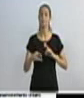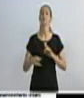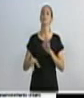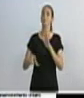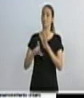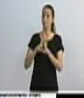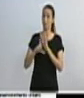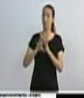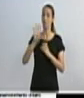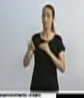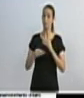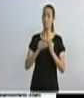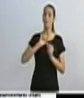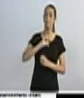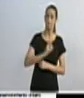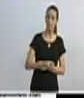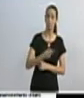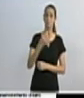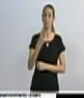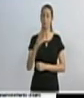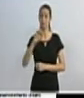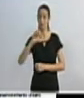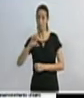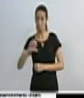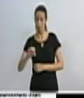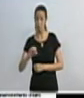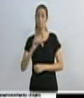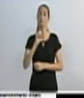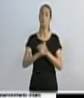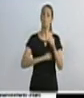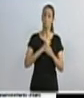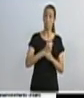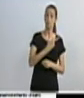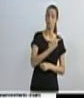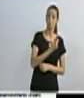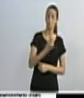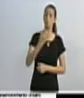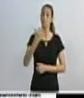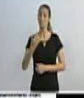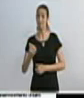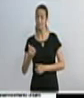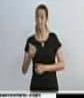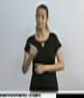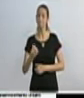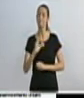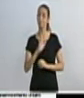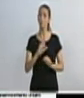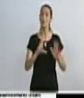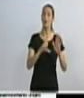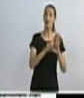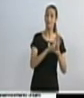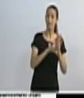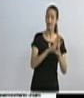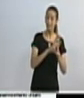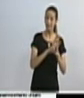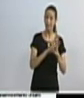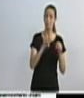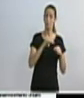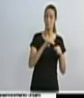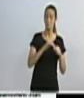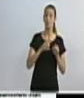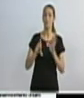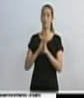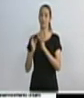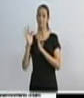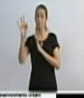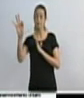Complementar número 1039 de 2016. Percebe-se que há uma incoerência na questão do recuo correspondente à altura da